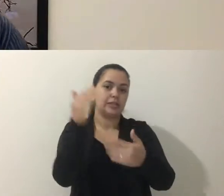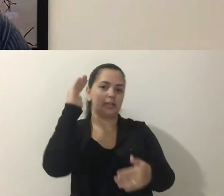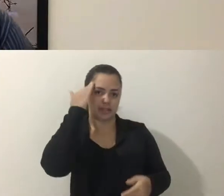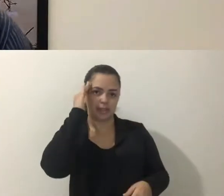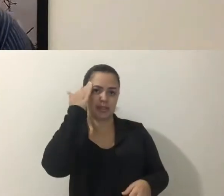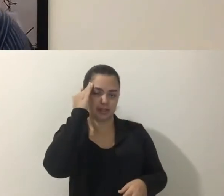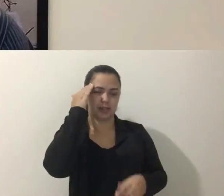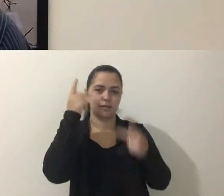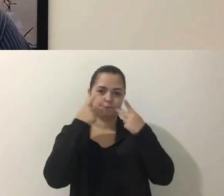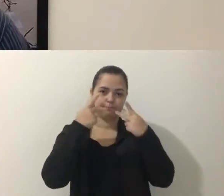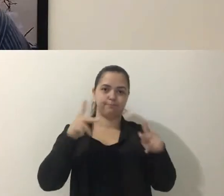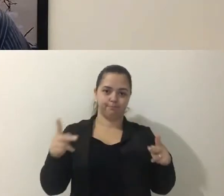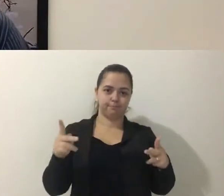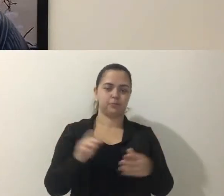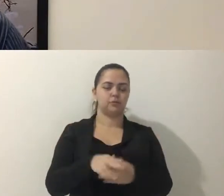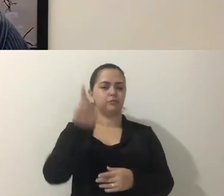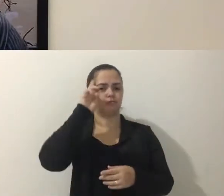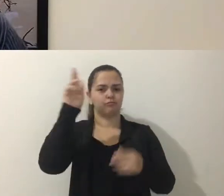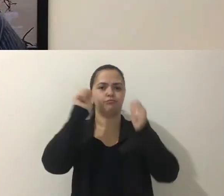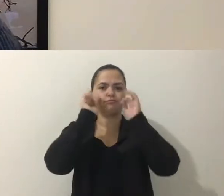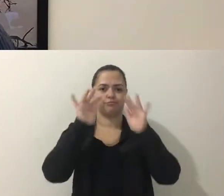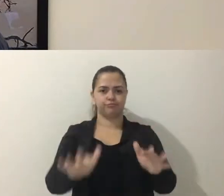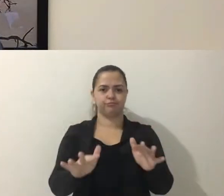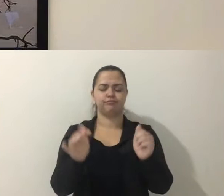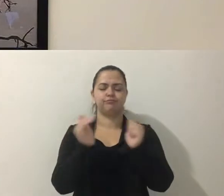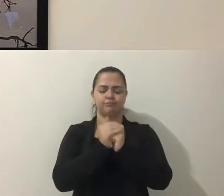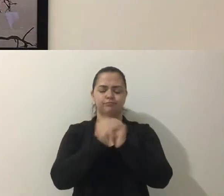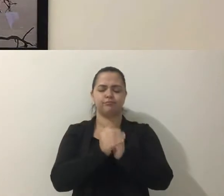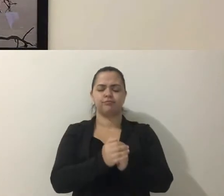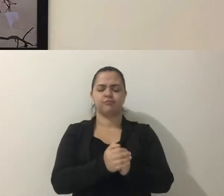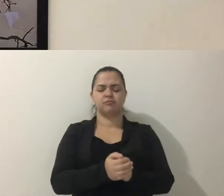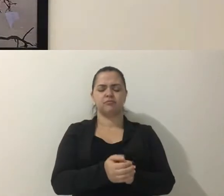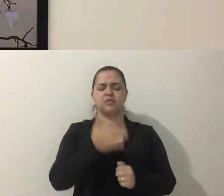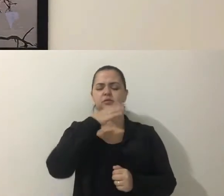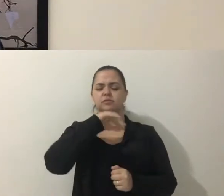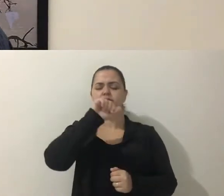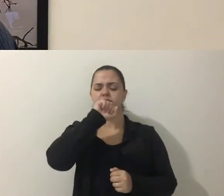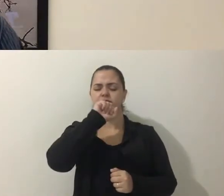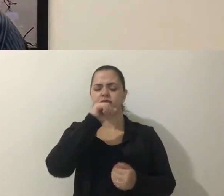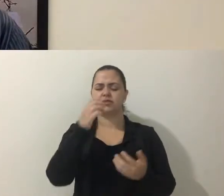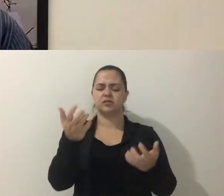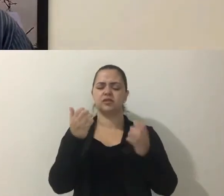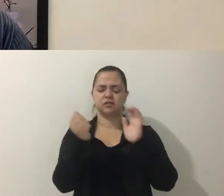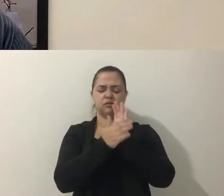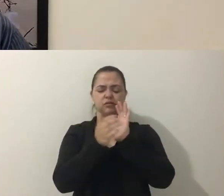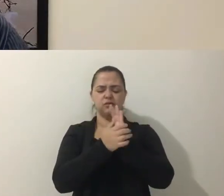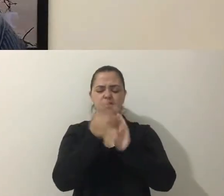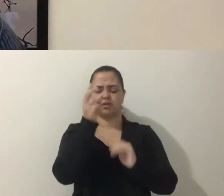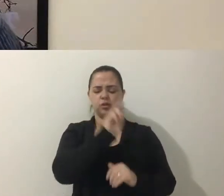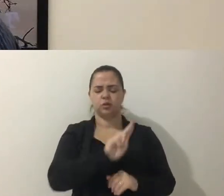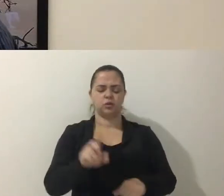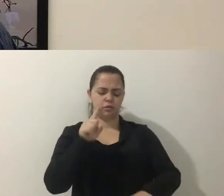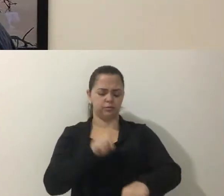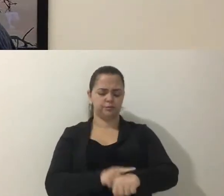possa compreender a mensagem pregada. Que o Senhor esteja nos abençoando. Vamos orar? Pai, eu quero louvar o Teu